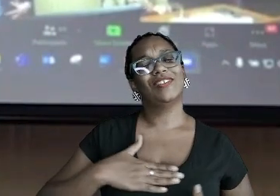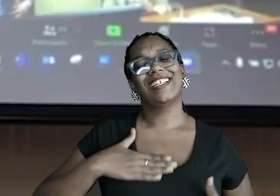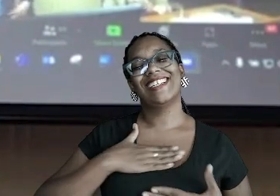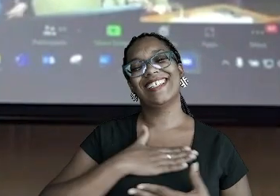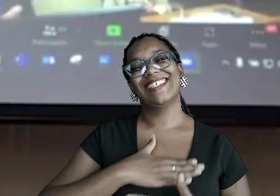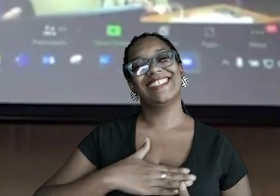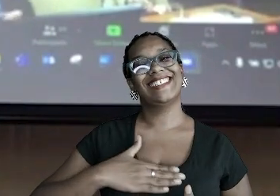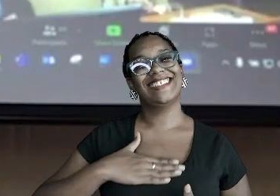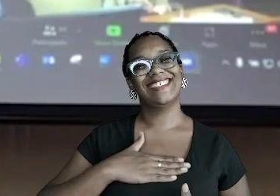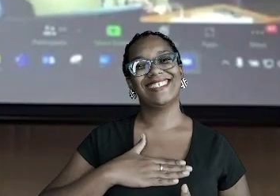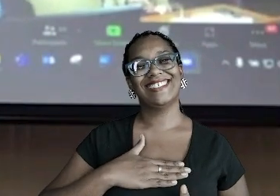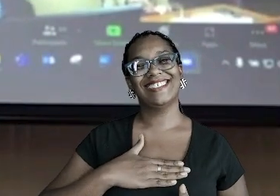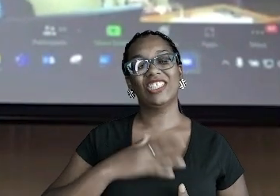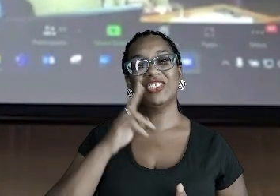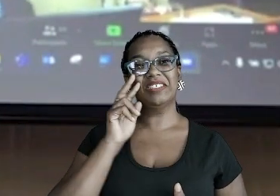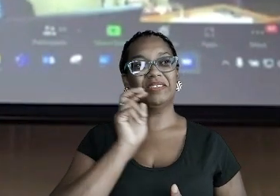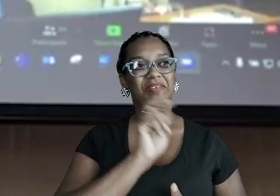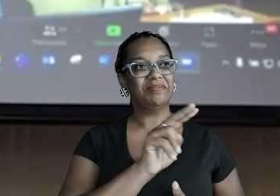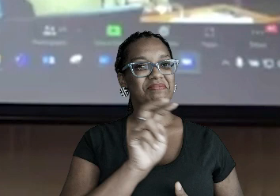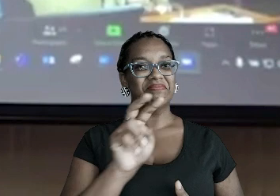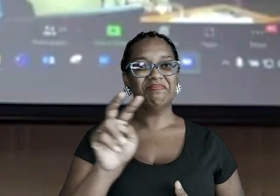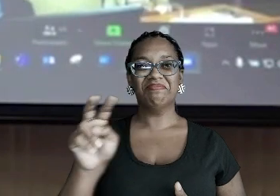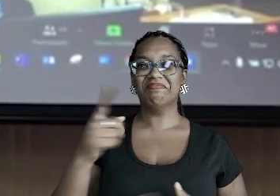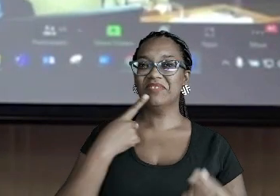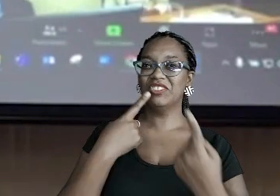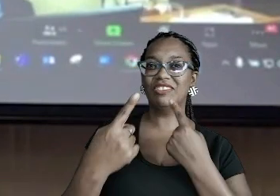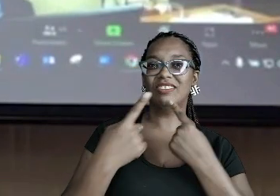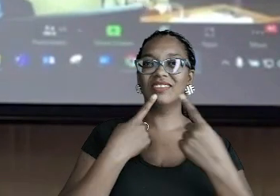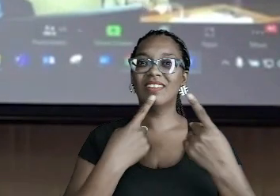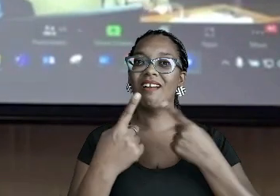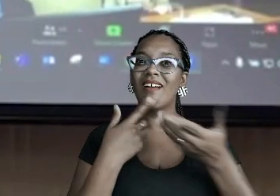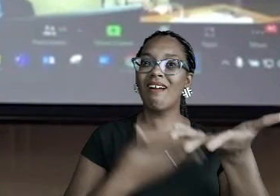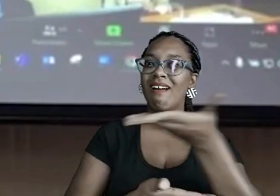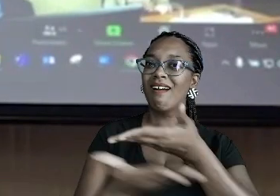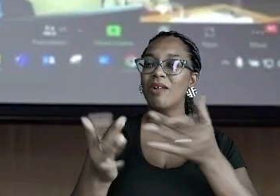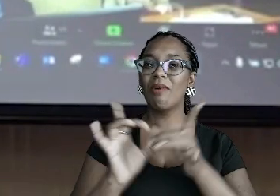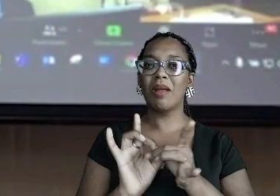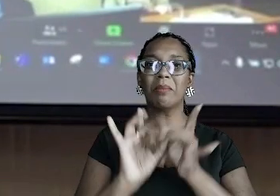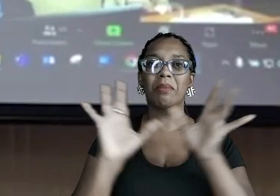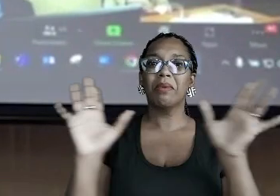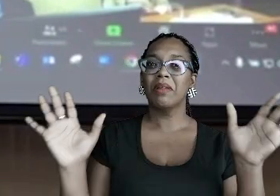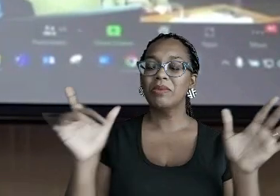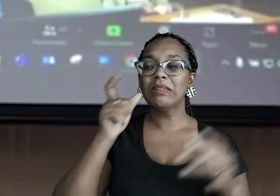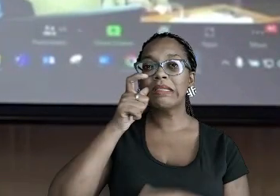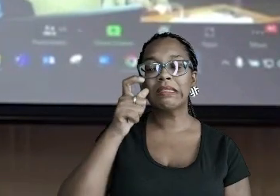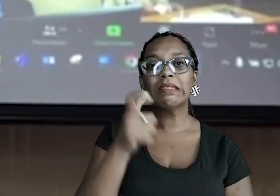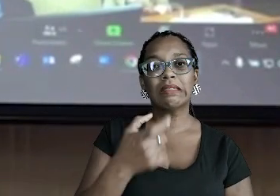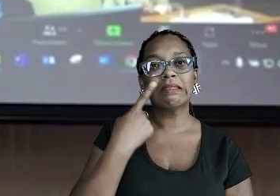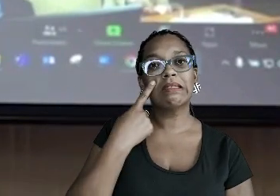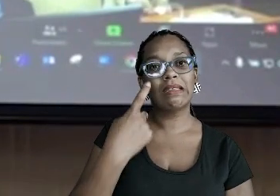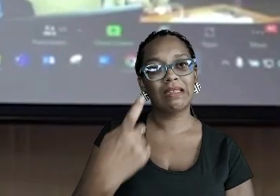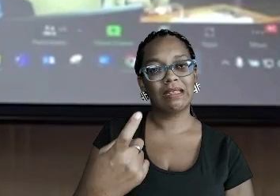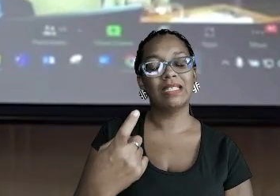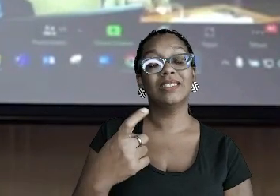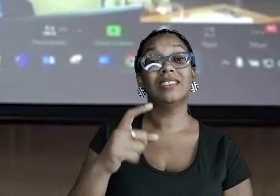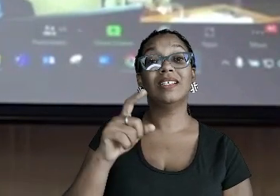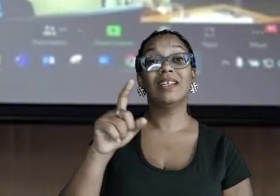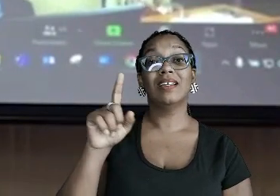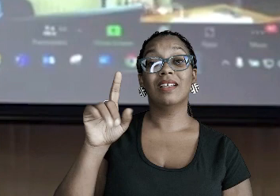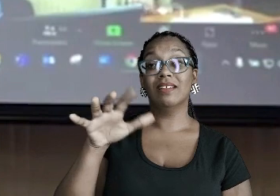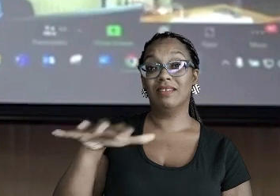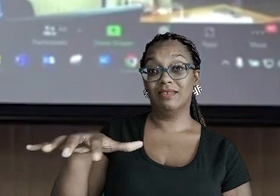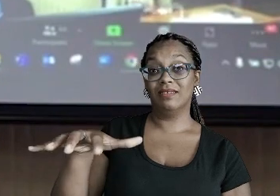feliz de ver essa esse diálogo aberto e esse interesse tanto